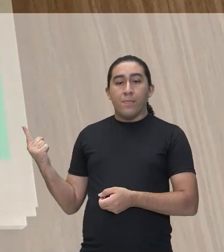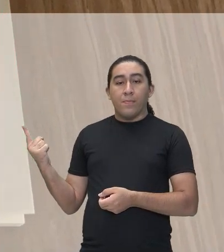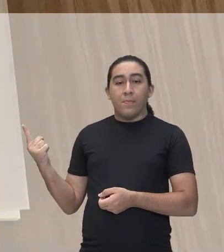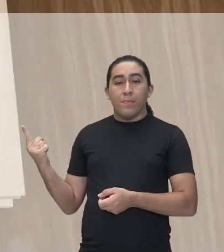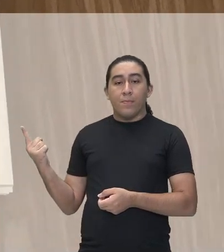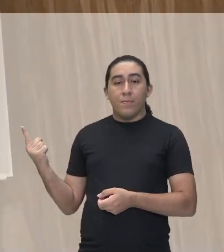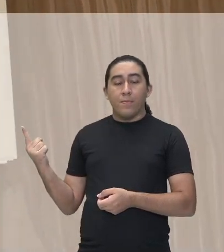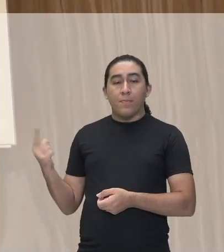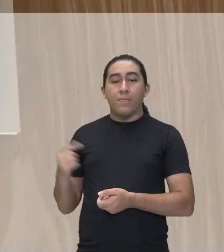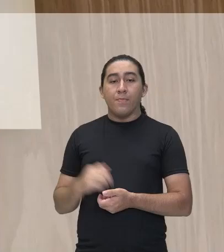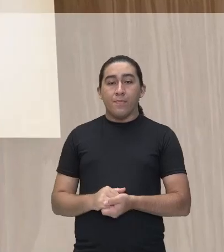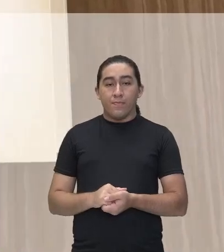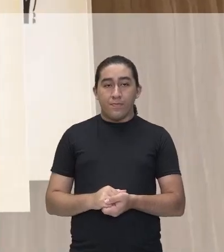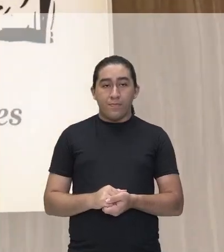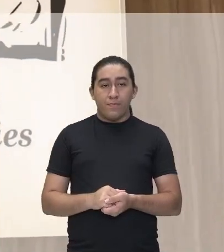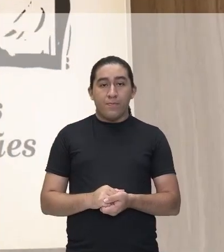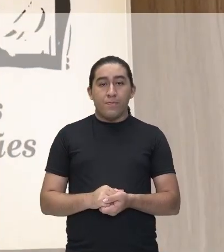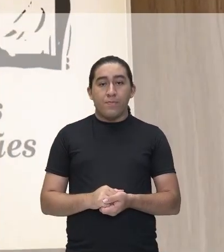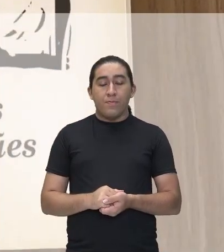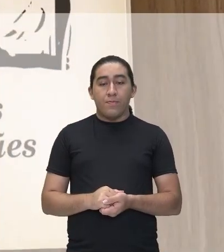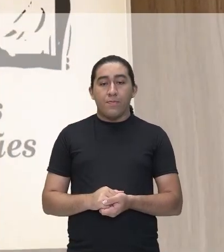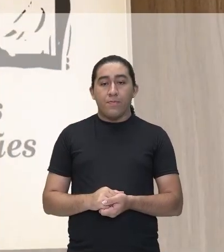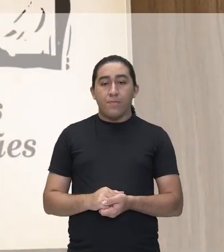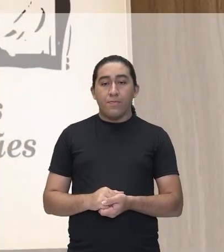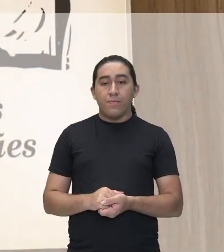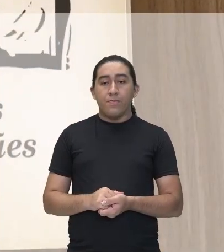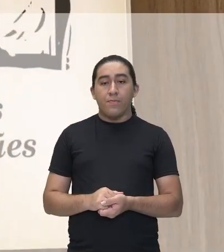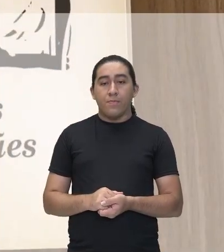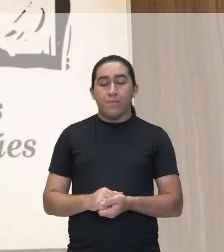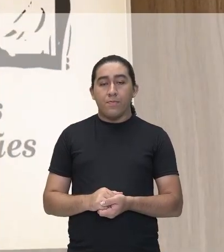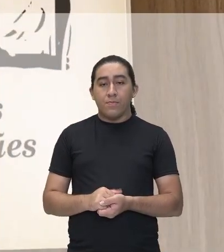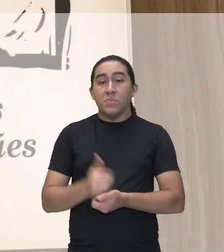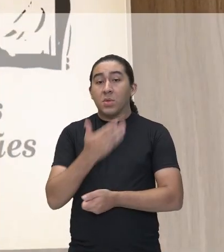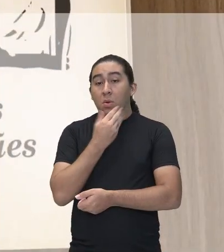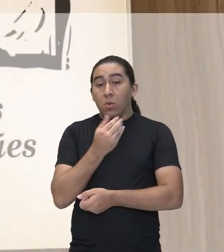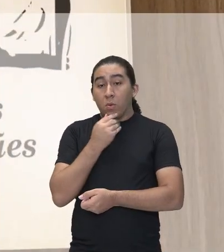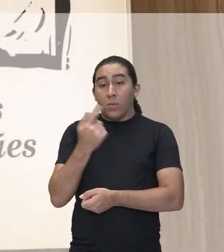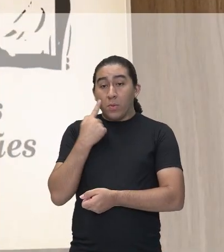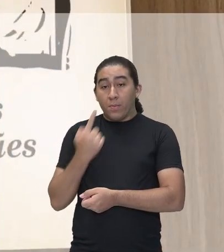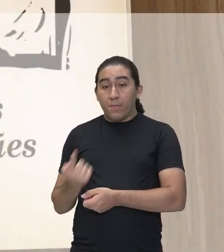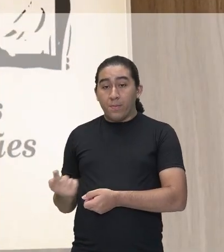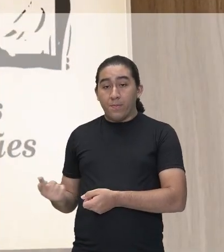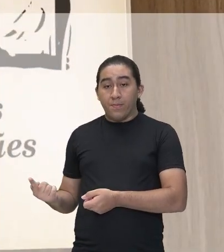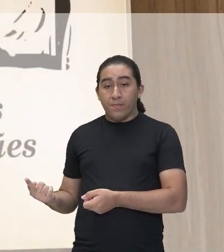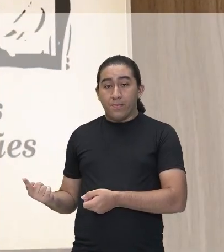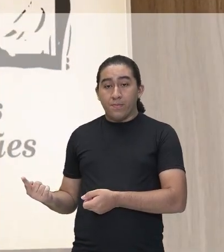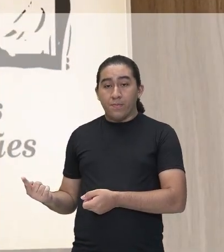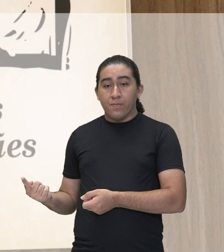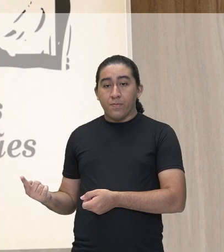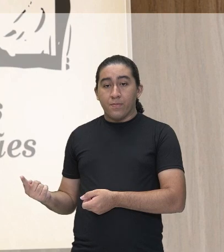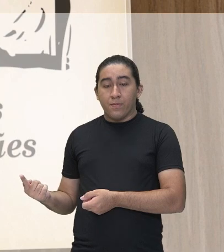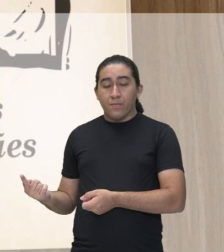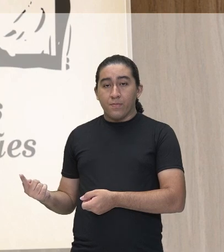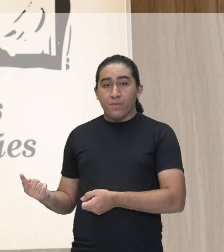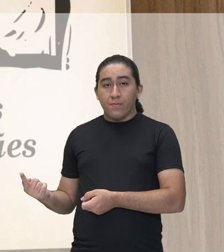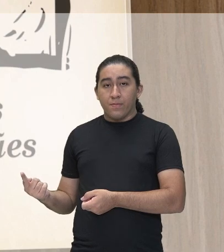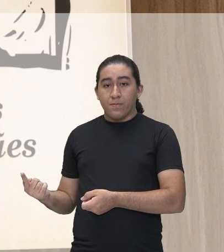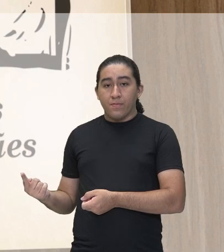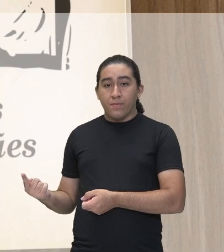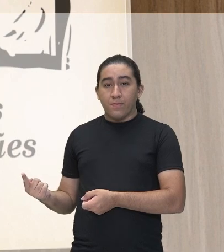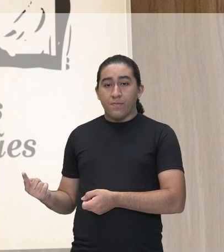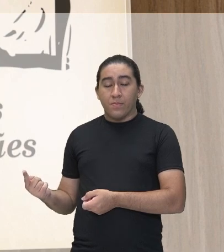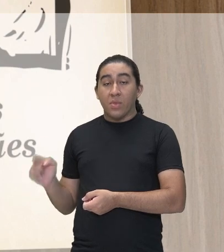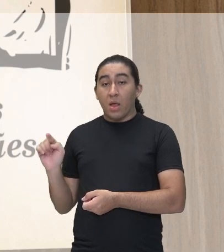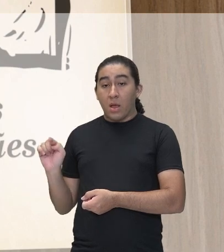Suspiros Poéticos e Saudade, do Gonçalves de Magalhães. Então, este autor, né,